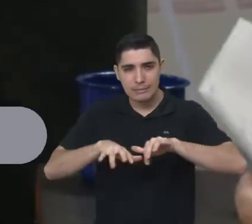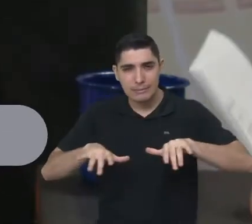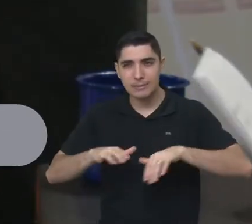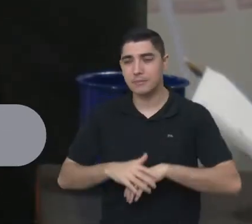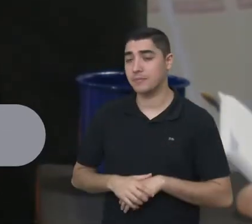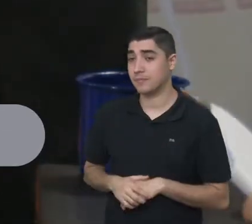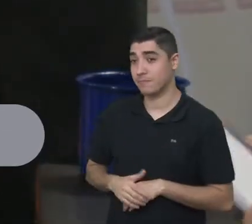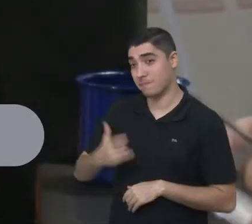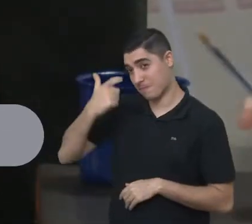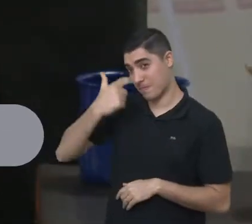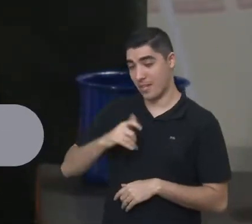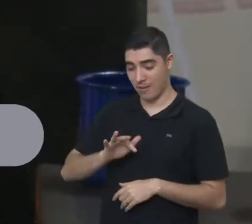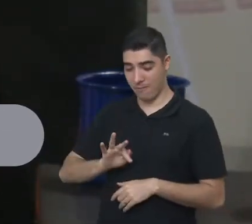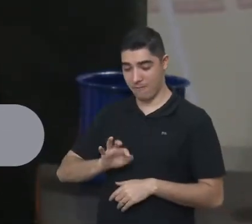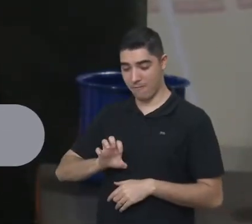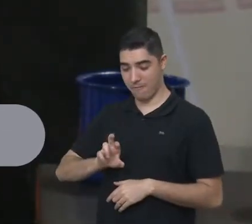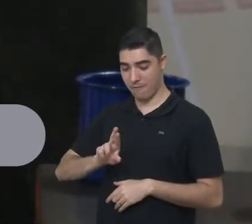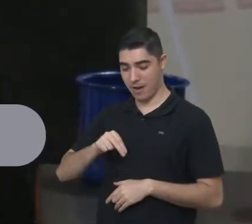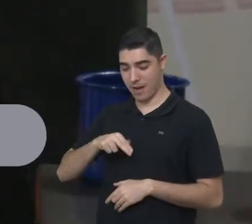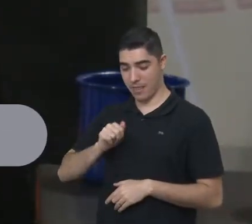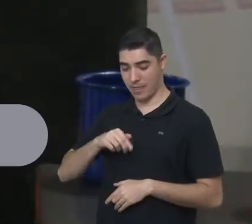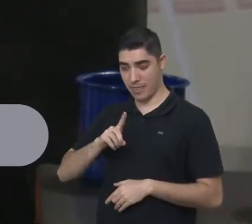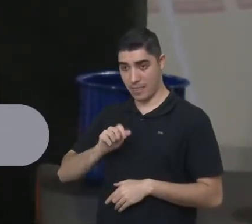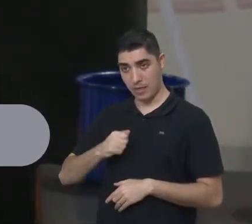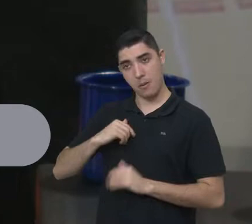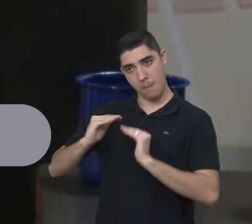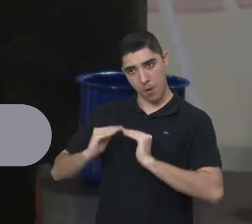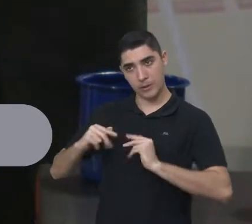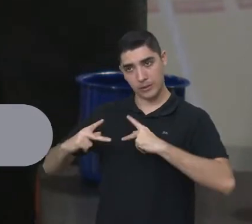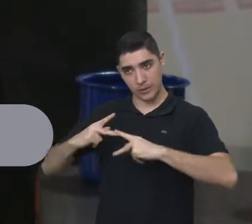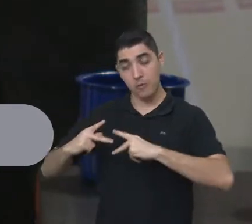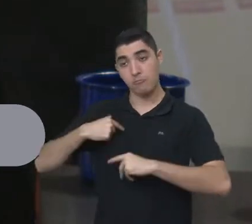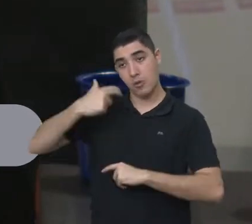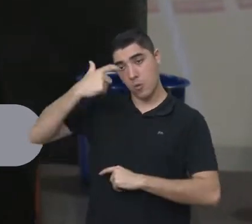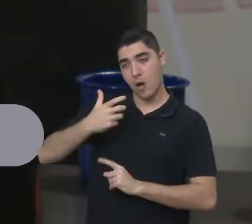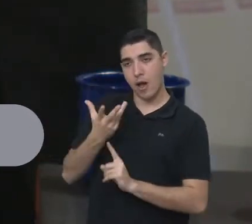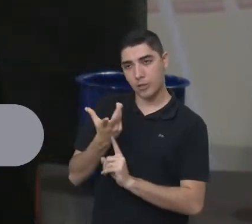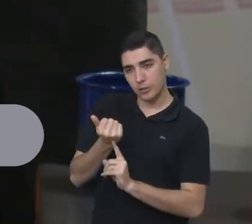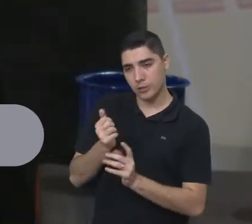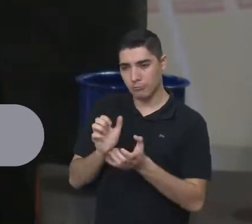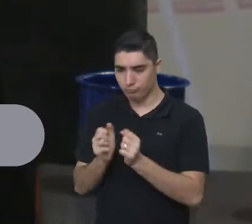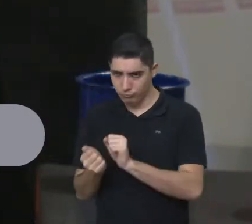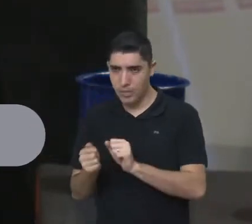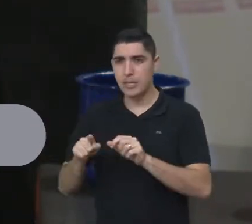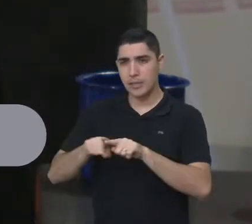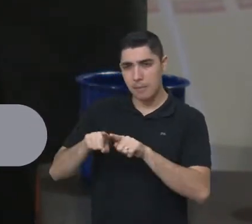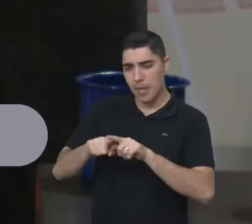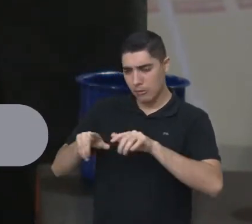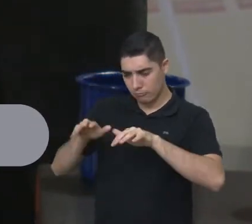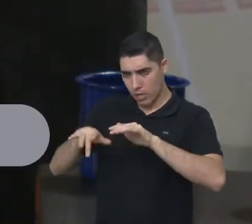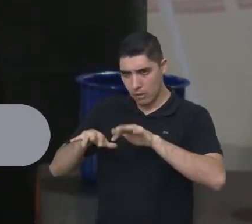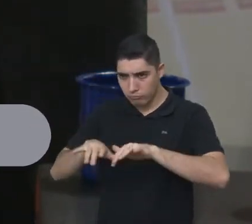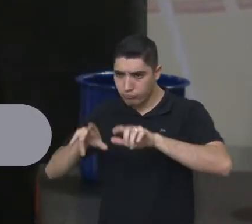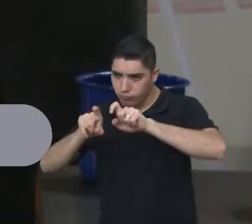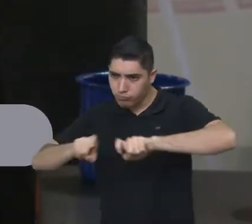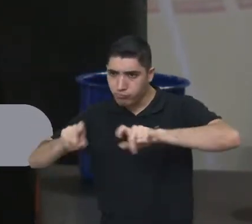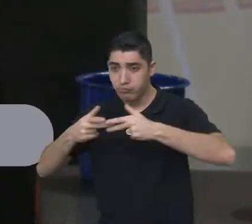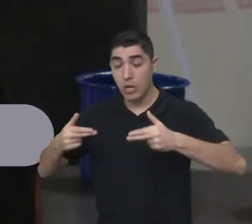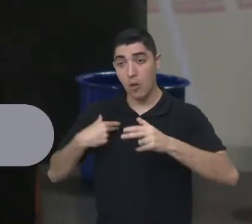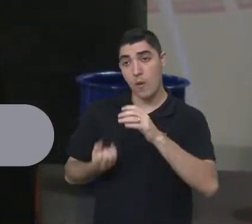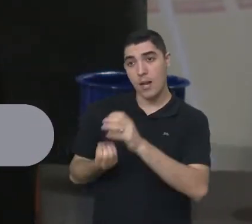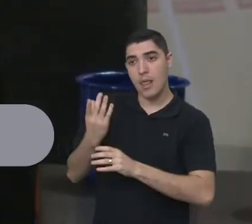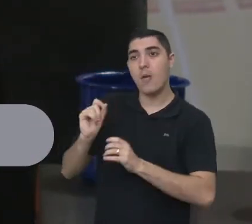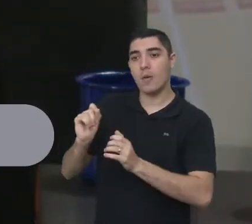Sou Fernanda Segolin, eu sou daqui de São José dos Campos, sou artista gráfica, muralista, criadora do Verão